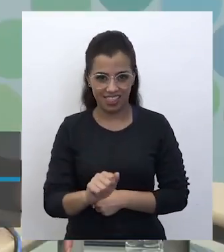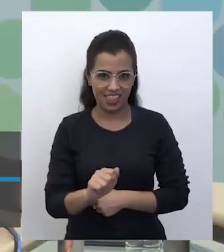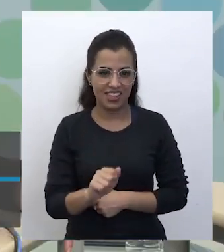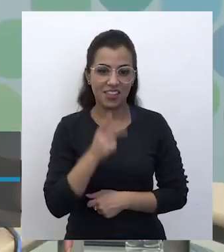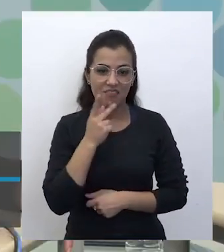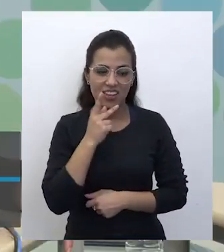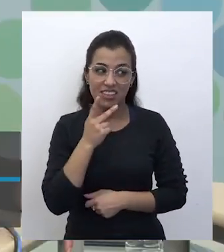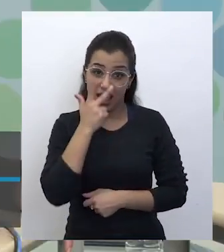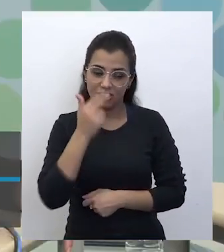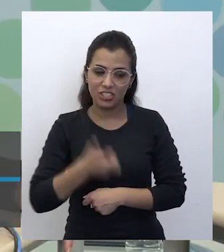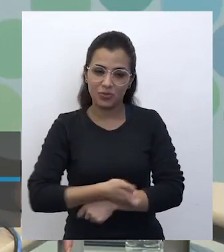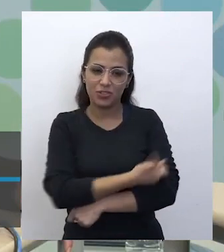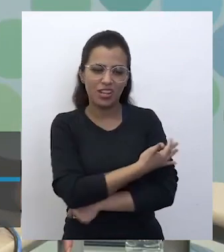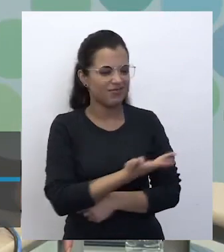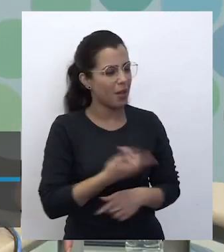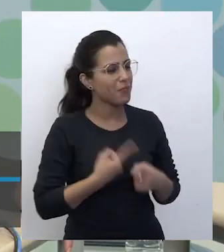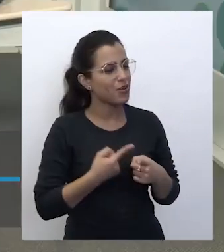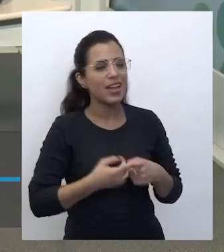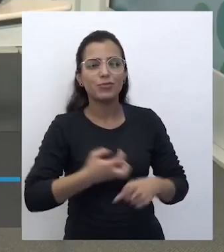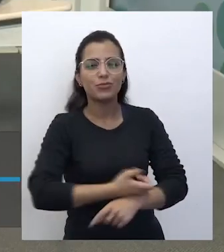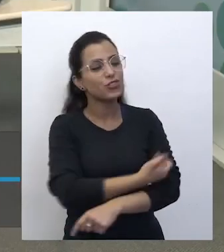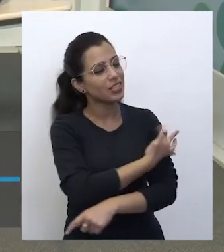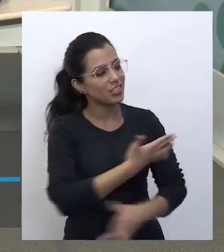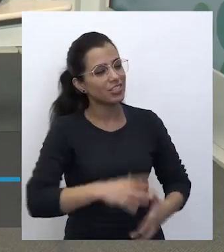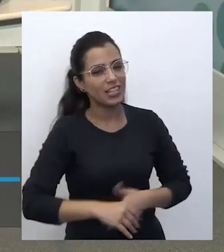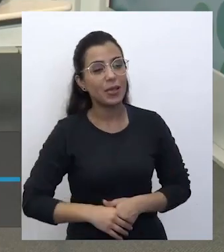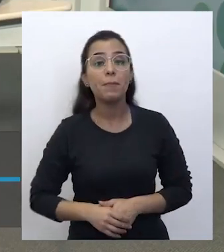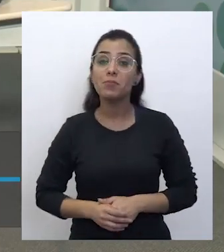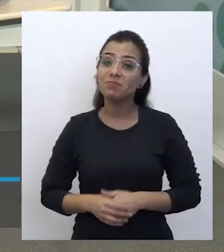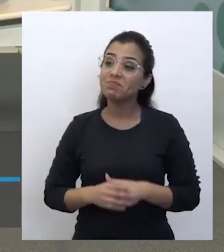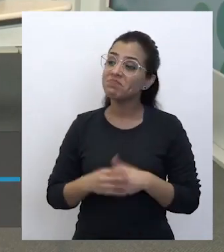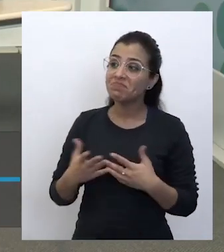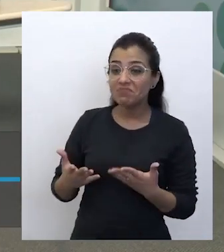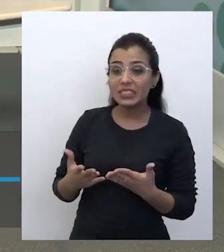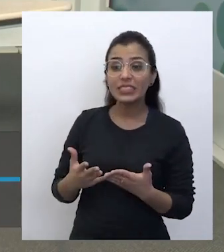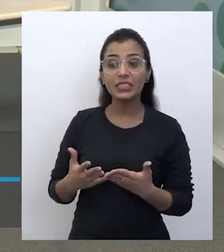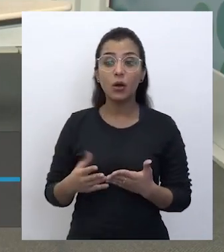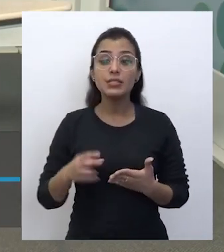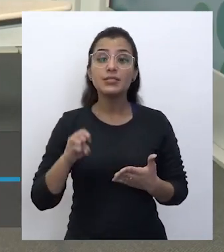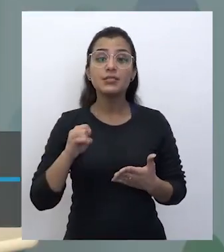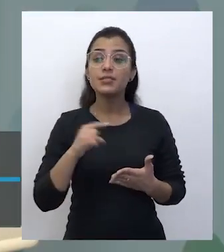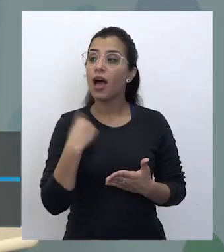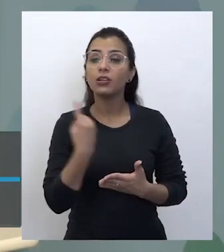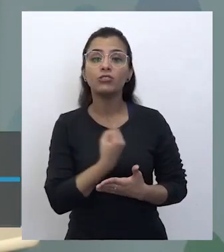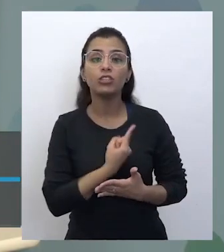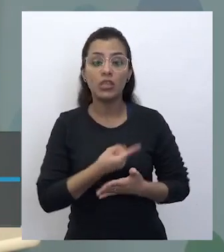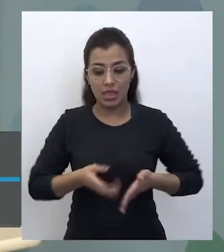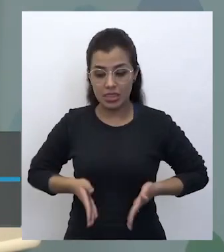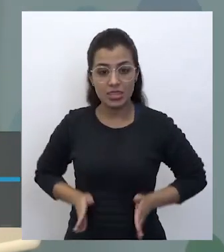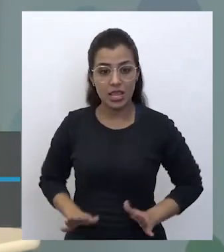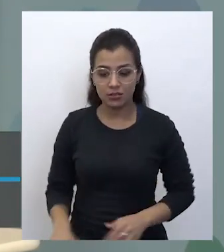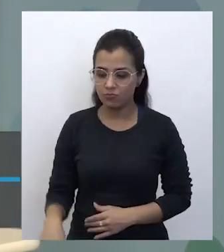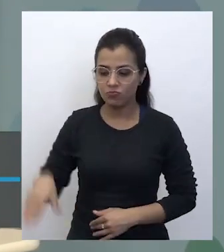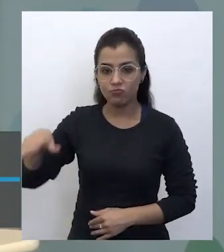ser emocionante. Por que será emocionante? Emocionante. Então, nós se nascêssemos, né, numa vida na